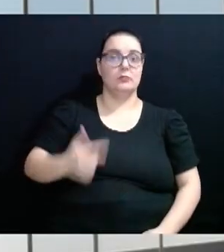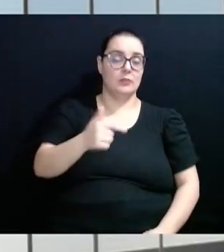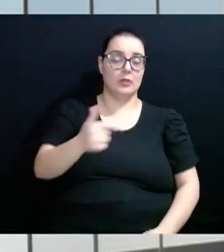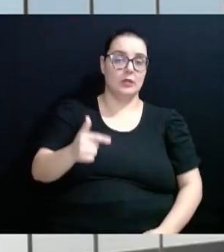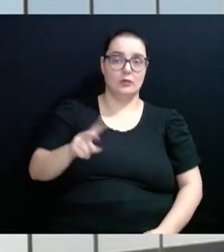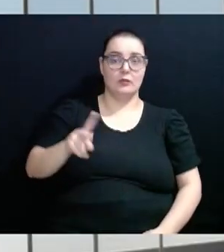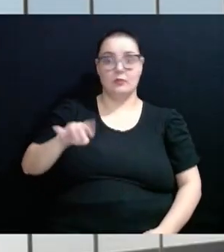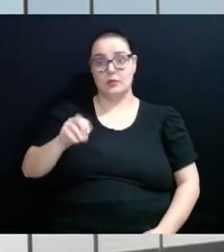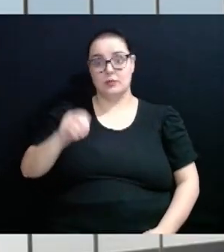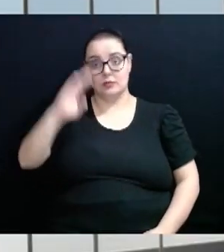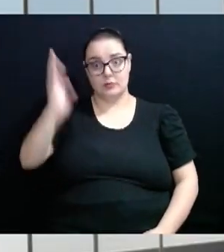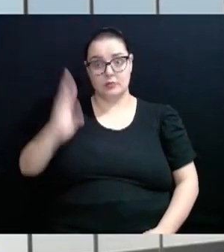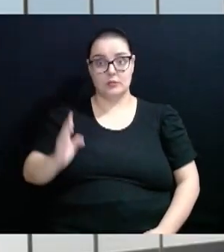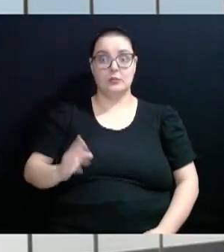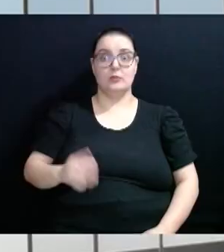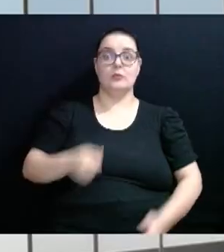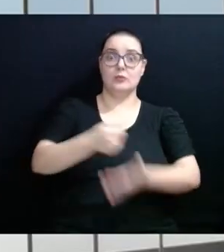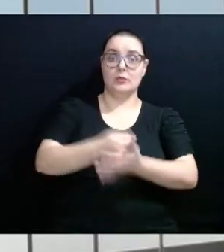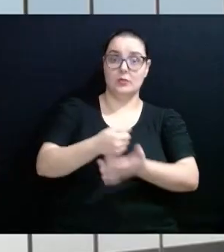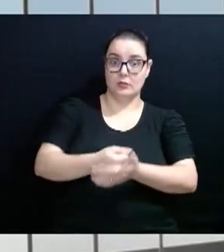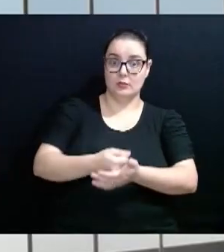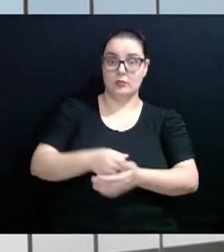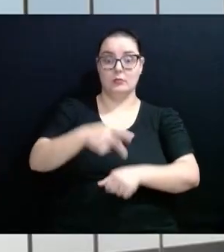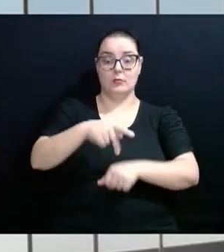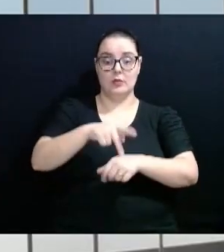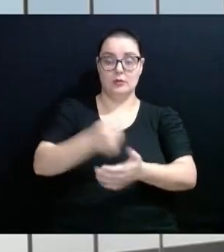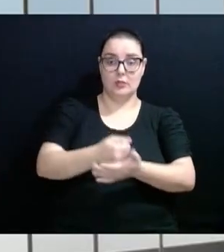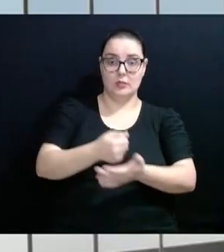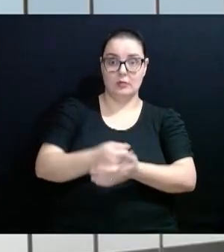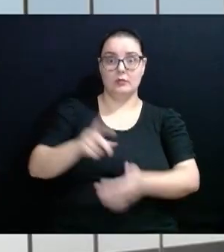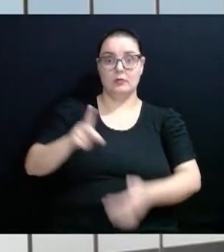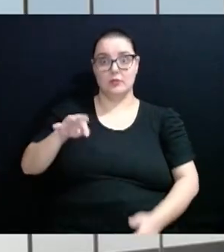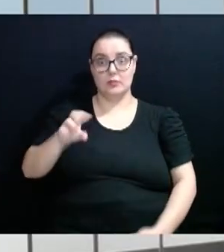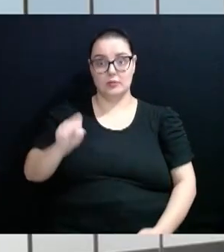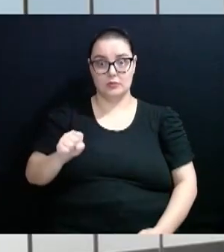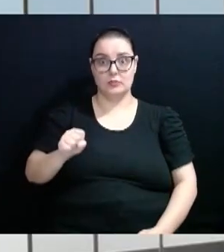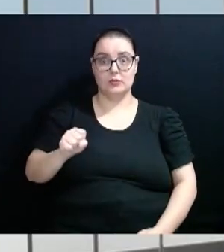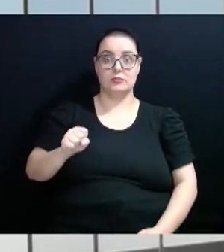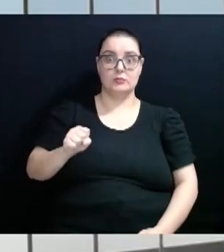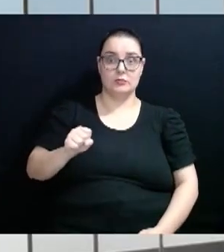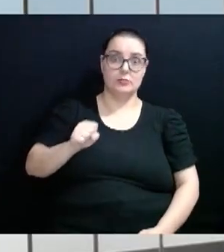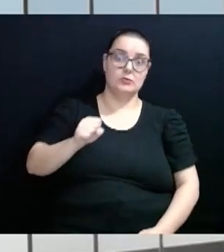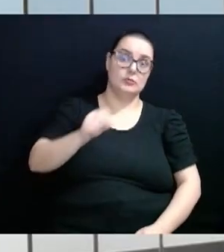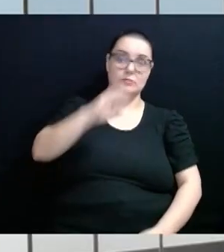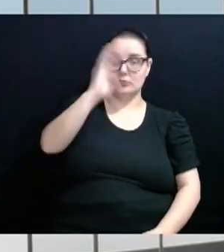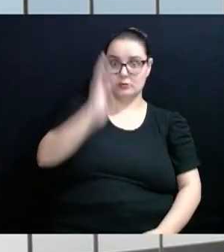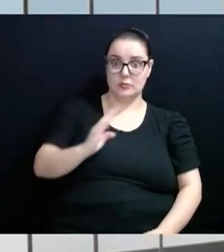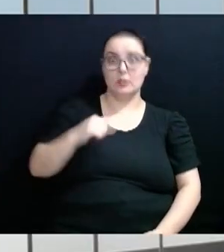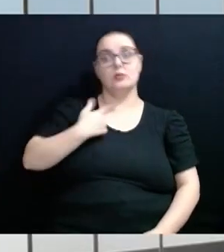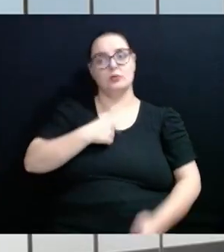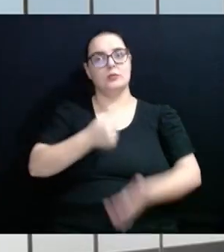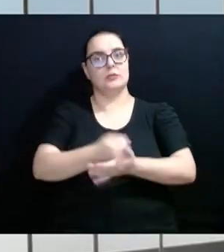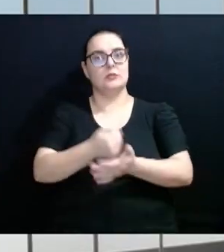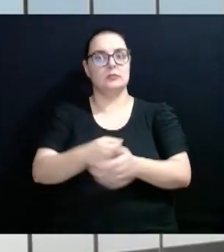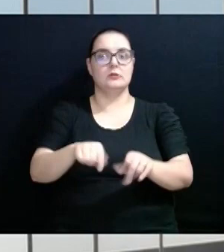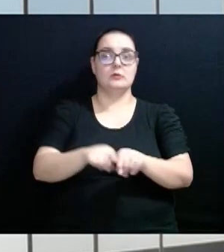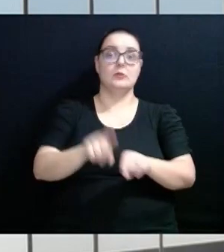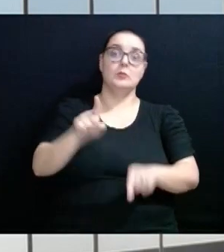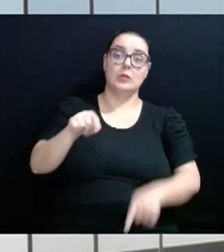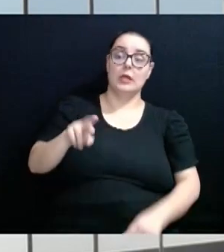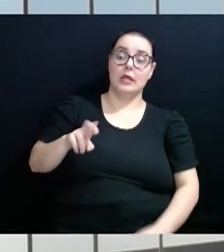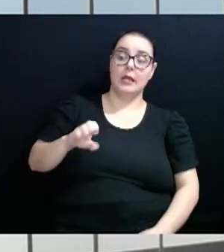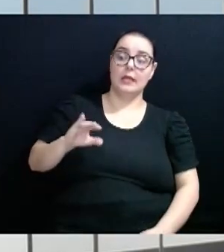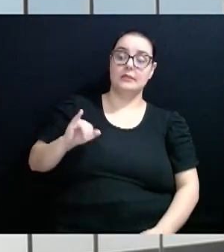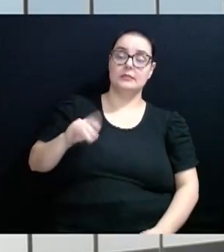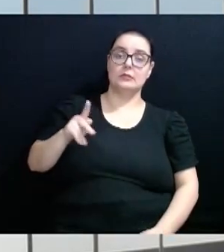que exigem visto dos brasileiros, a gente também exige, porque é uma reciprocidade. Uhum. Então,